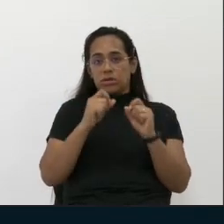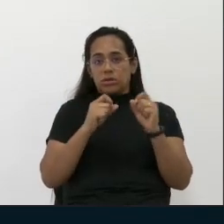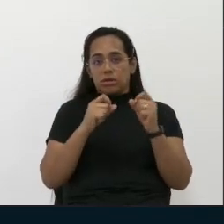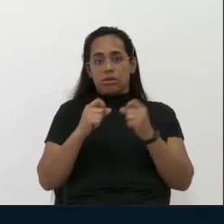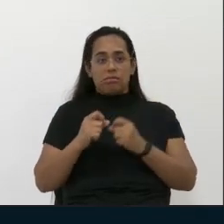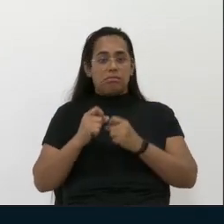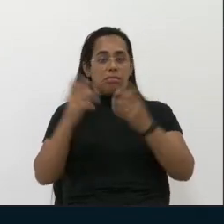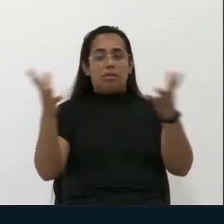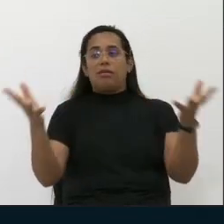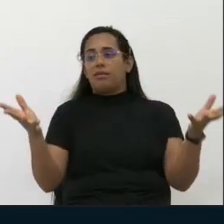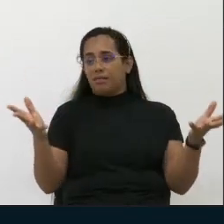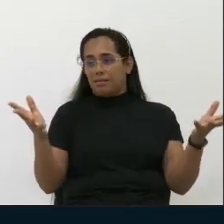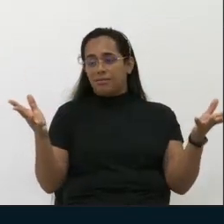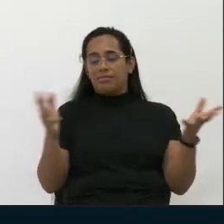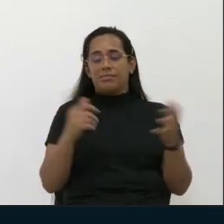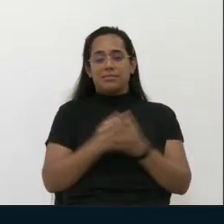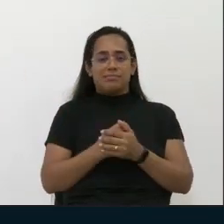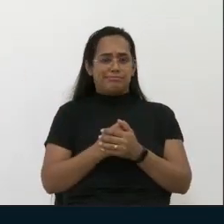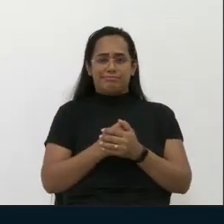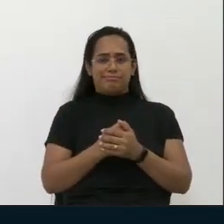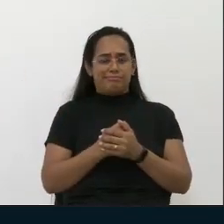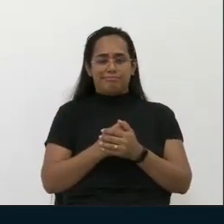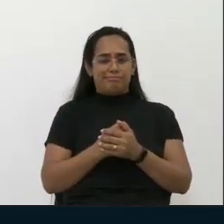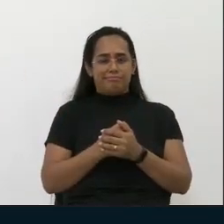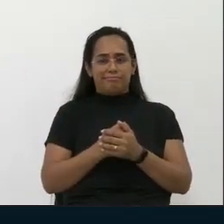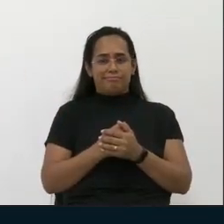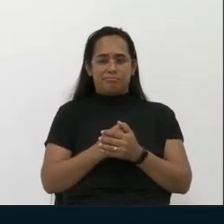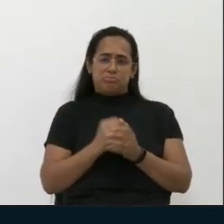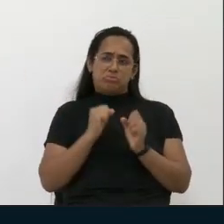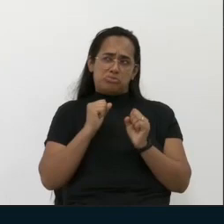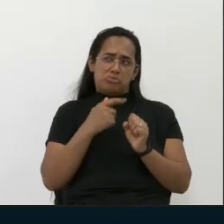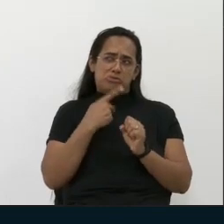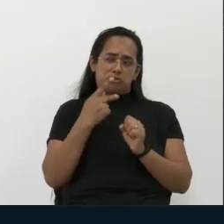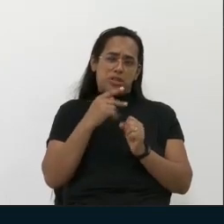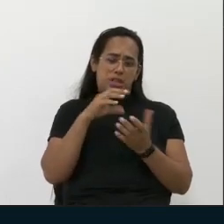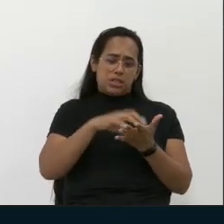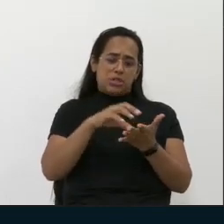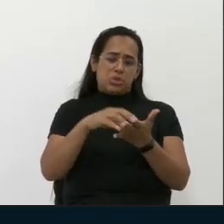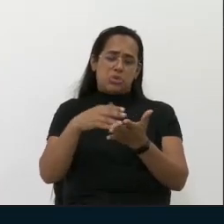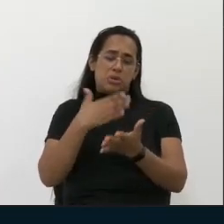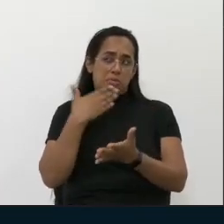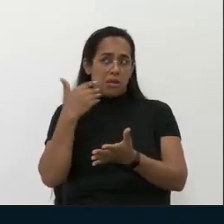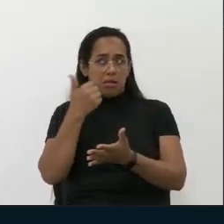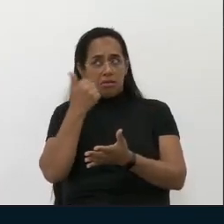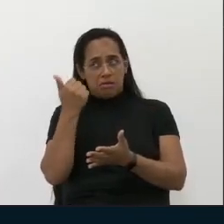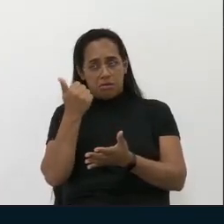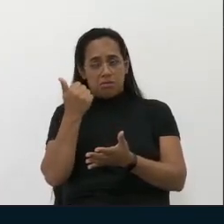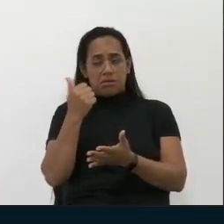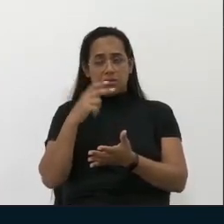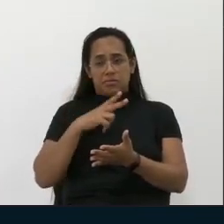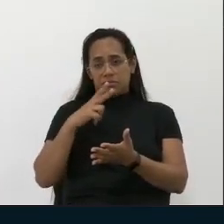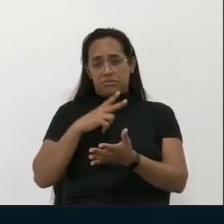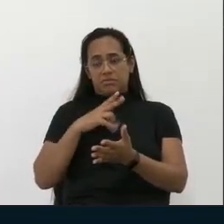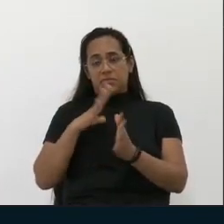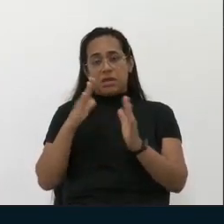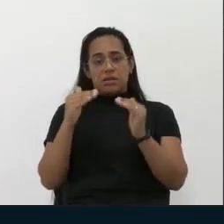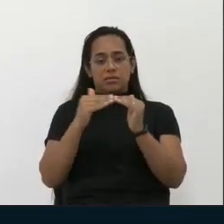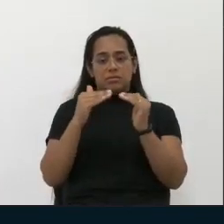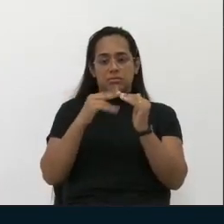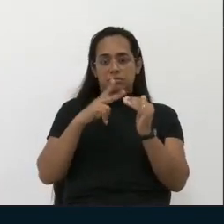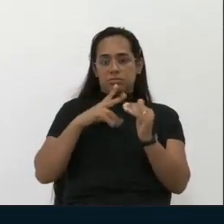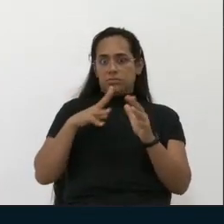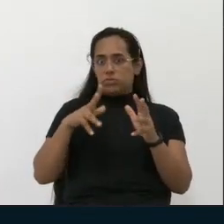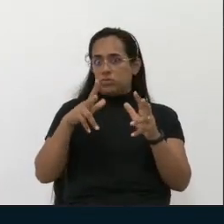Excelência poderia até dizer, olha, tem setores que andaram melhor com a privatização. Eu discordo, mas seria um bom argumento. Agora, dizer que é a favor da privatização de